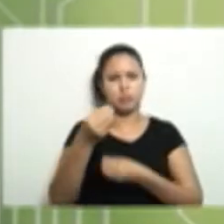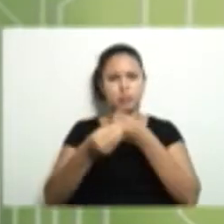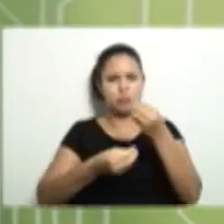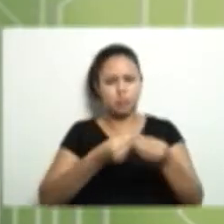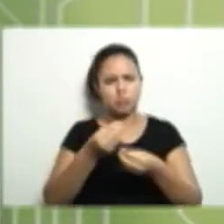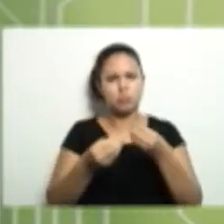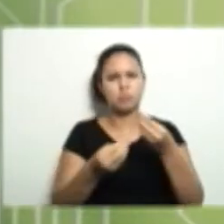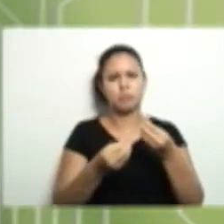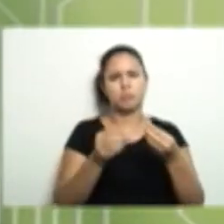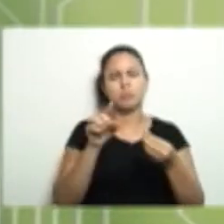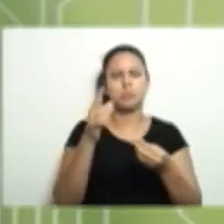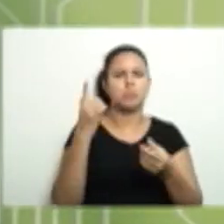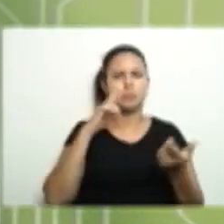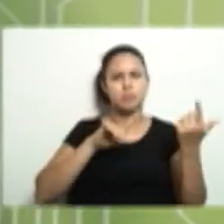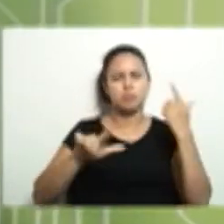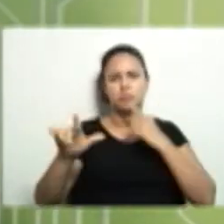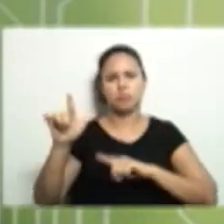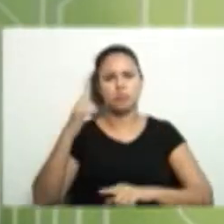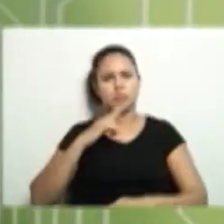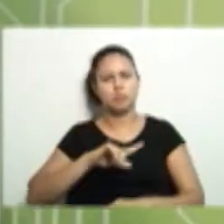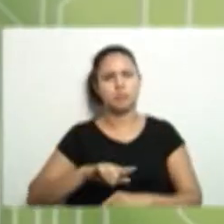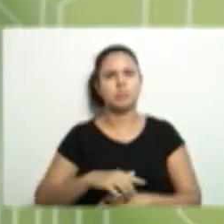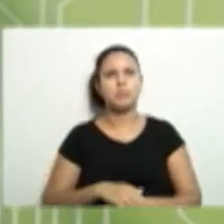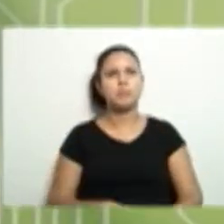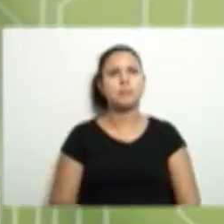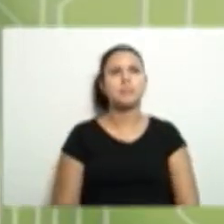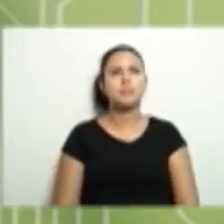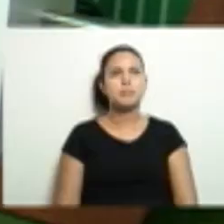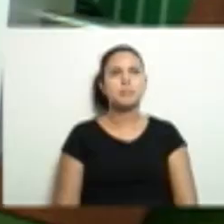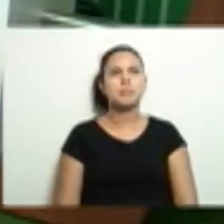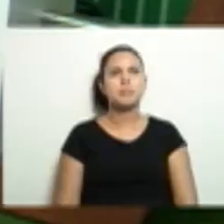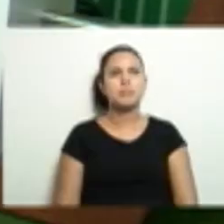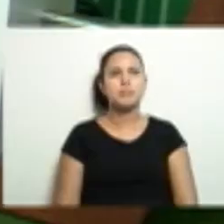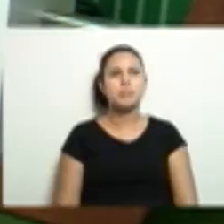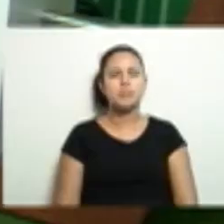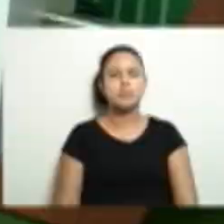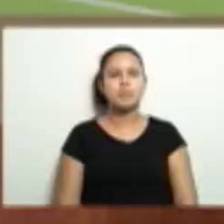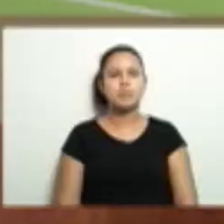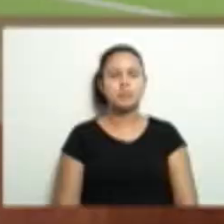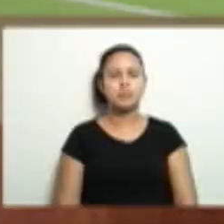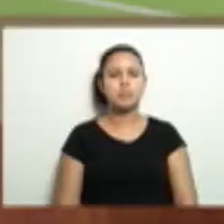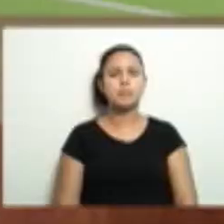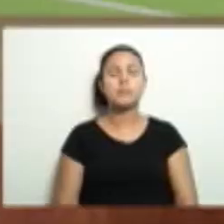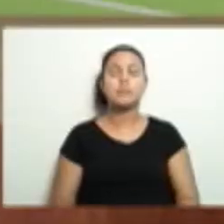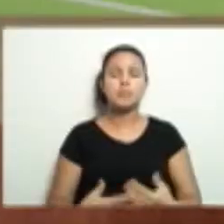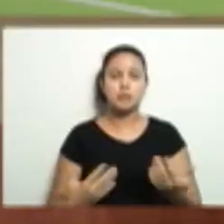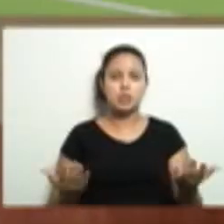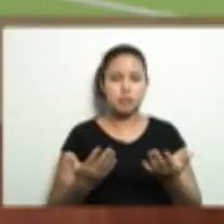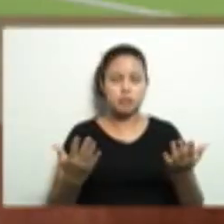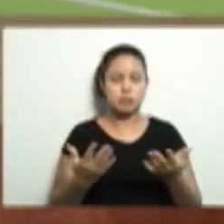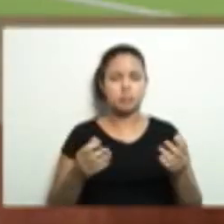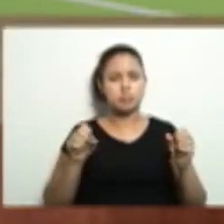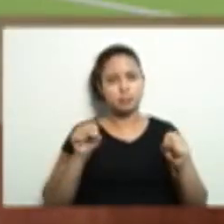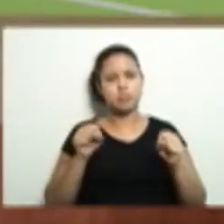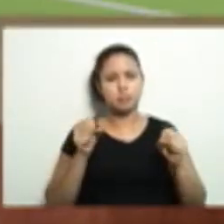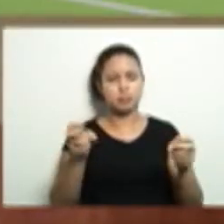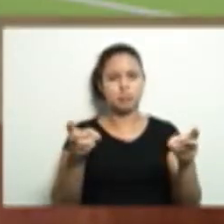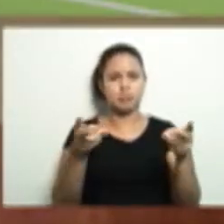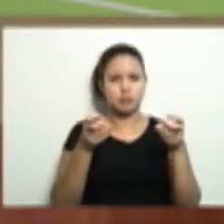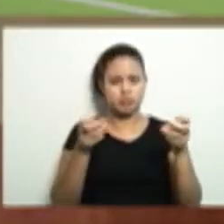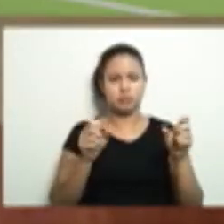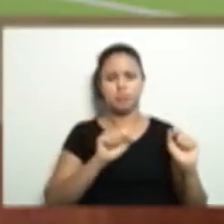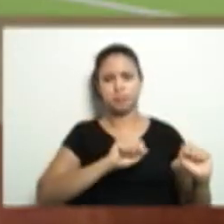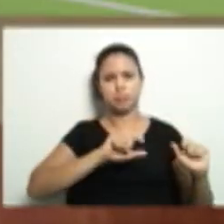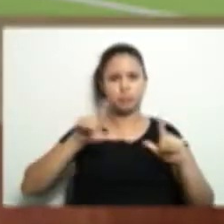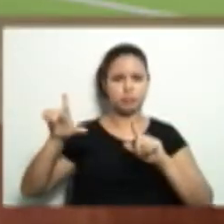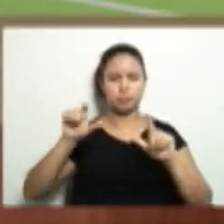de modernização. Bem, podemos perceber nesses slides, nessa